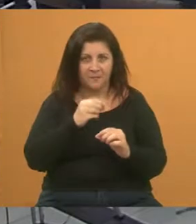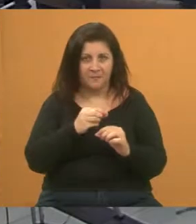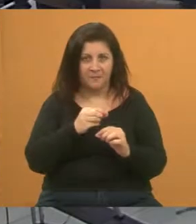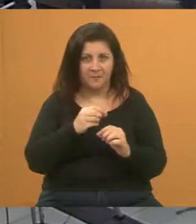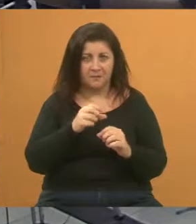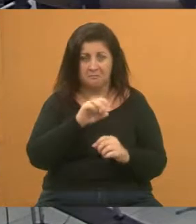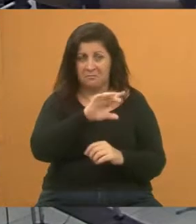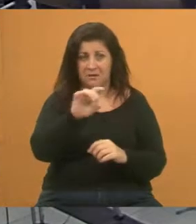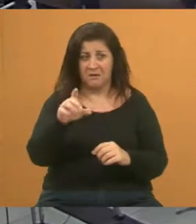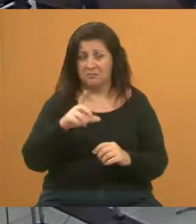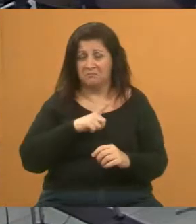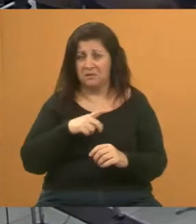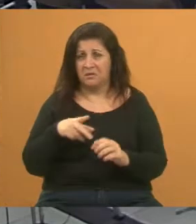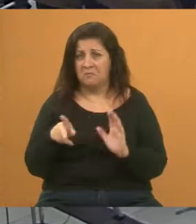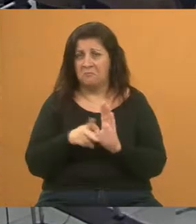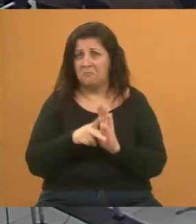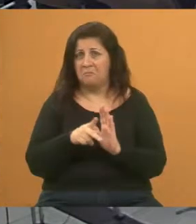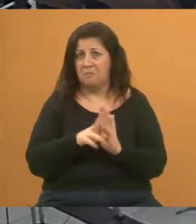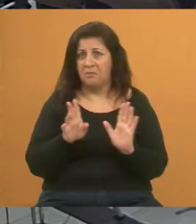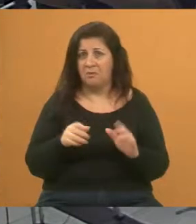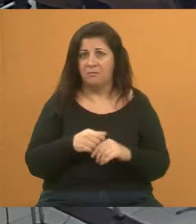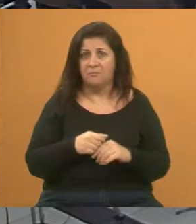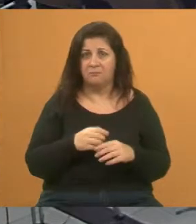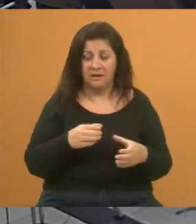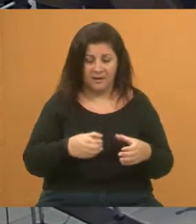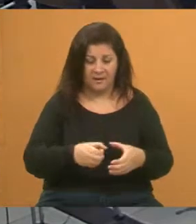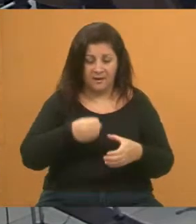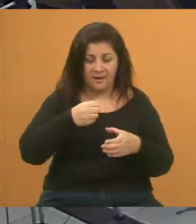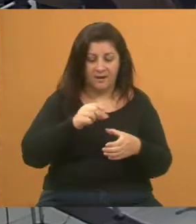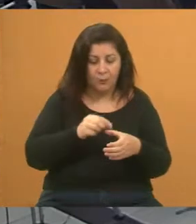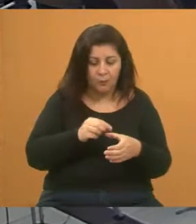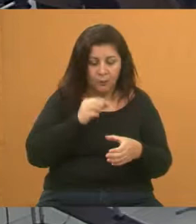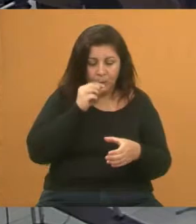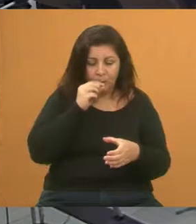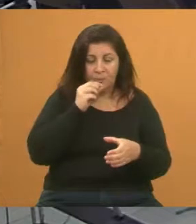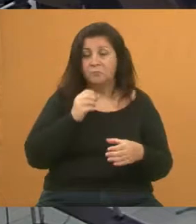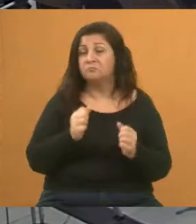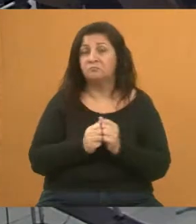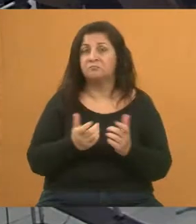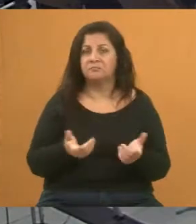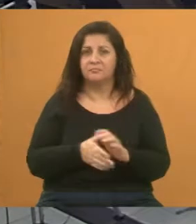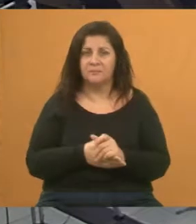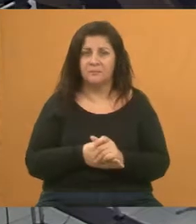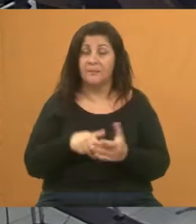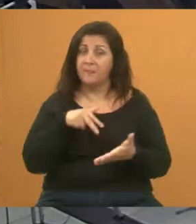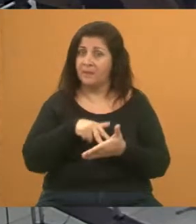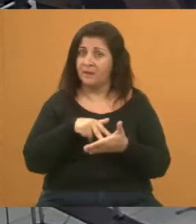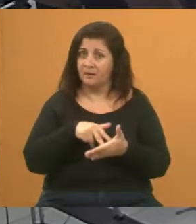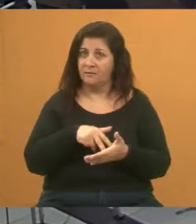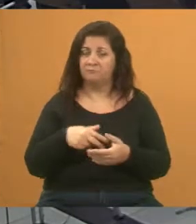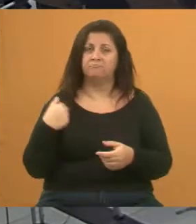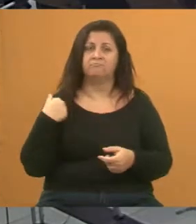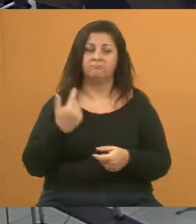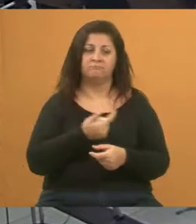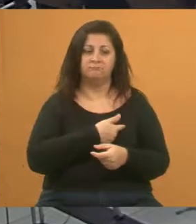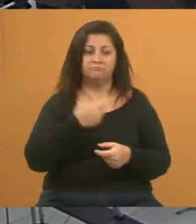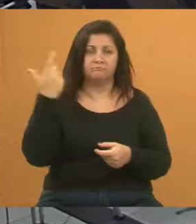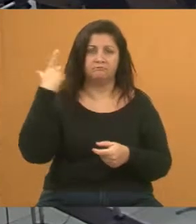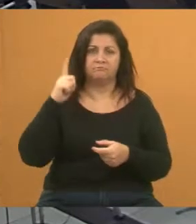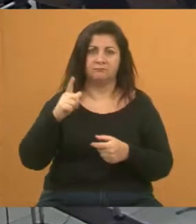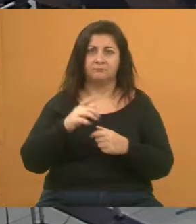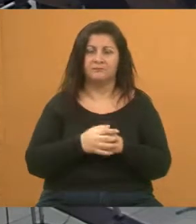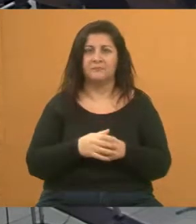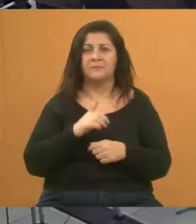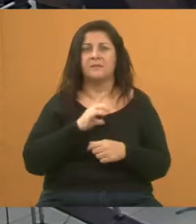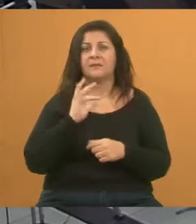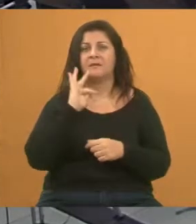cada um pode ter o seu, e as canequinhas com o canudinho também. Então, o que eu falo, são pequenas atitudes assim que nós vamos conseguir ter